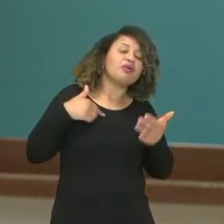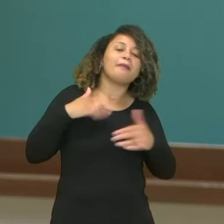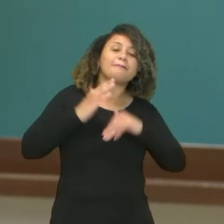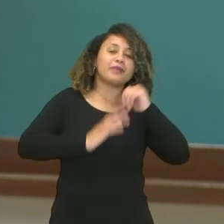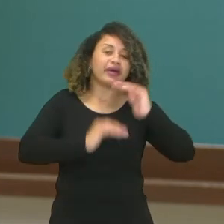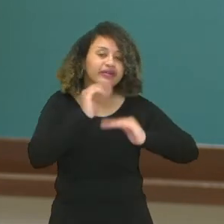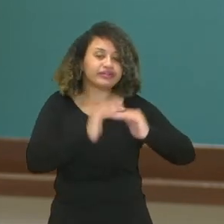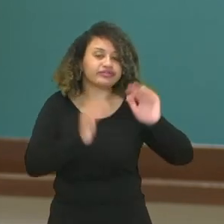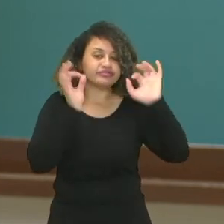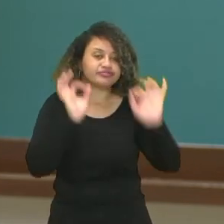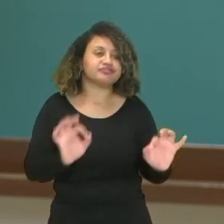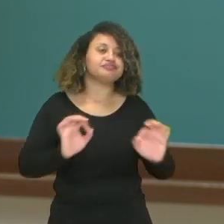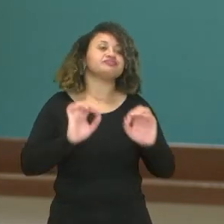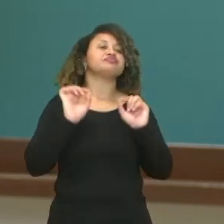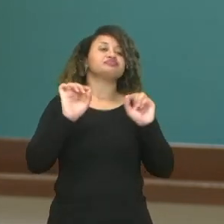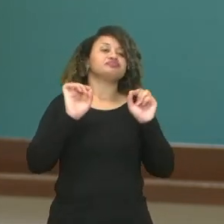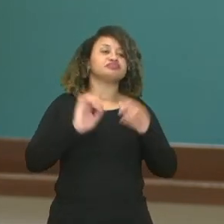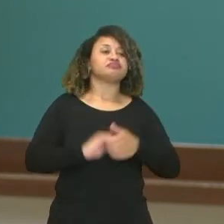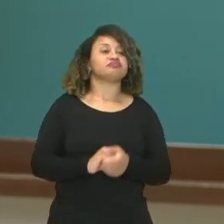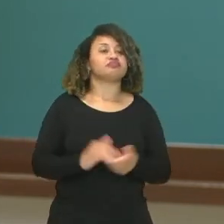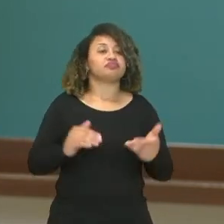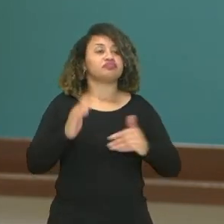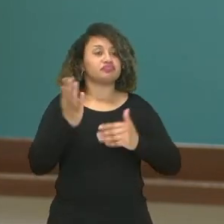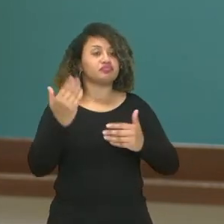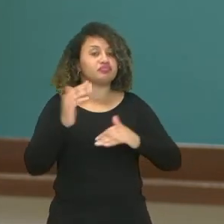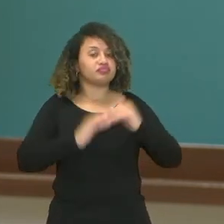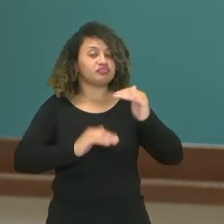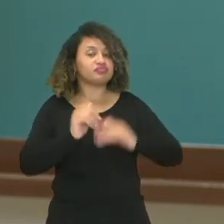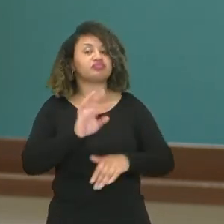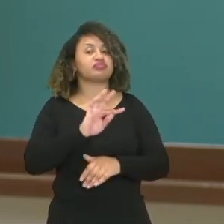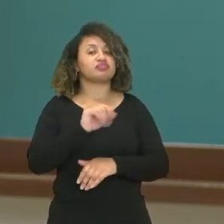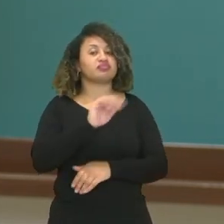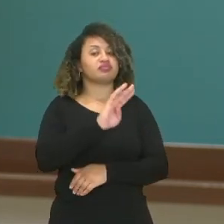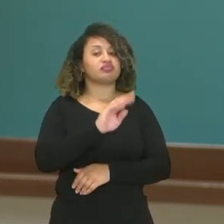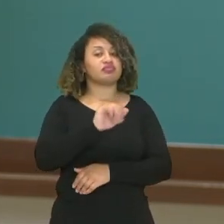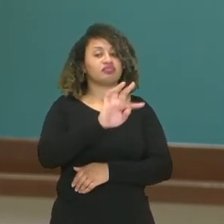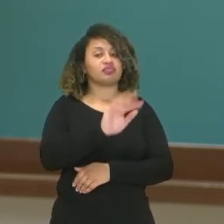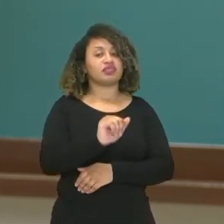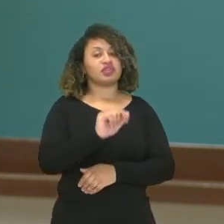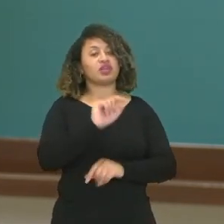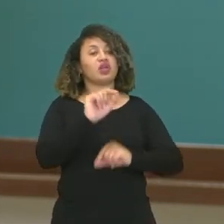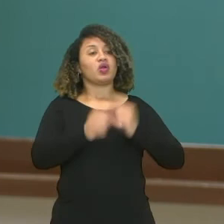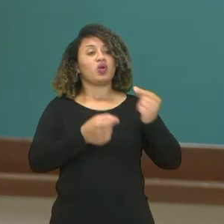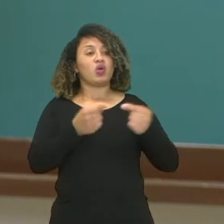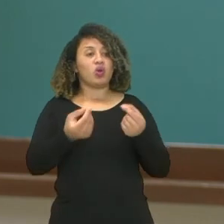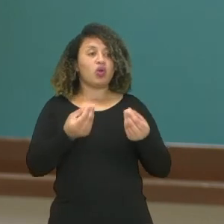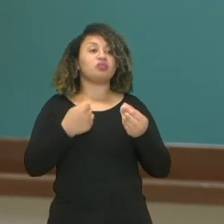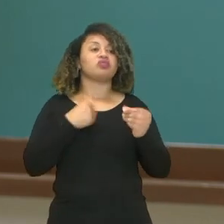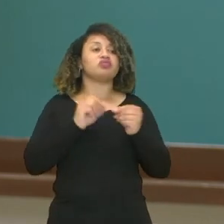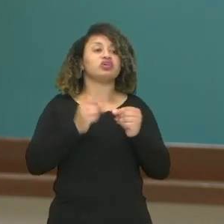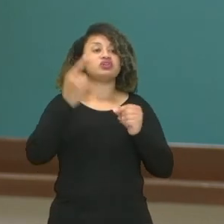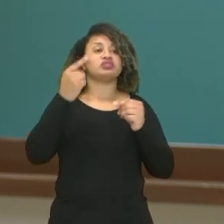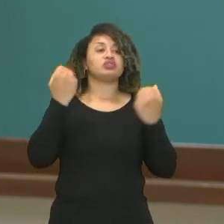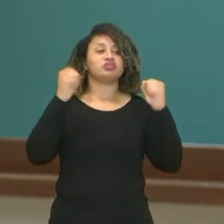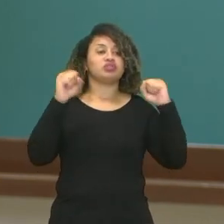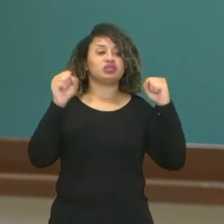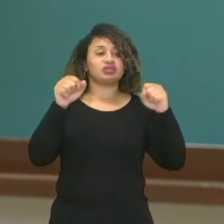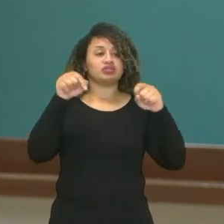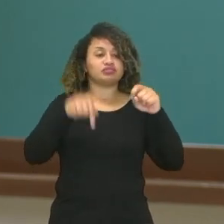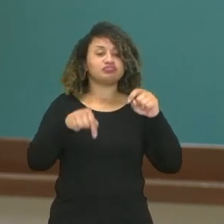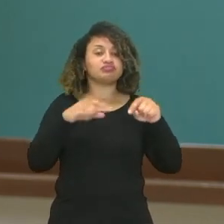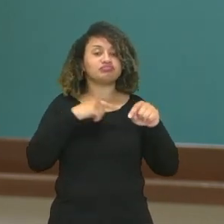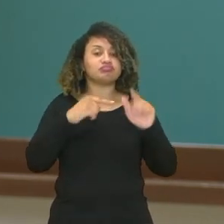praticando. Vamos praticar o protocolo Tabata, né? Realize uns exercícios abaixo